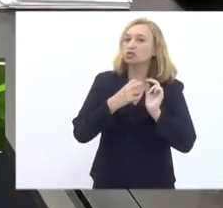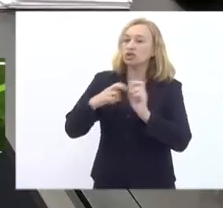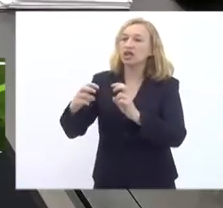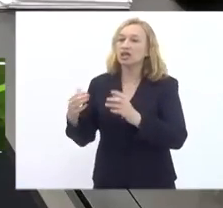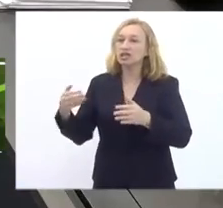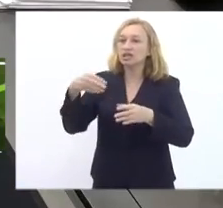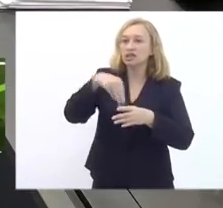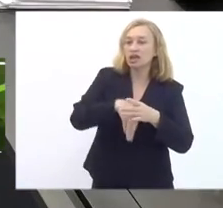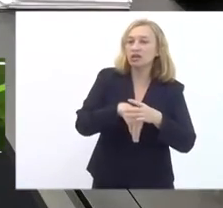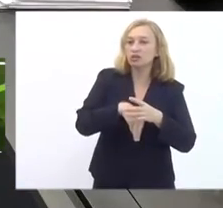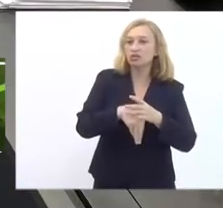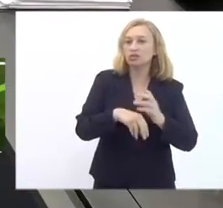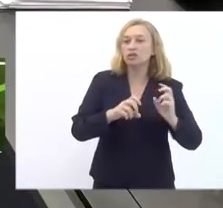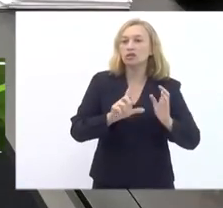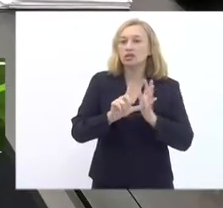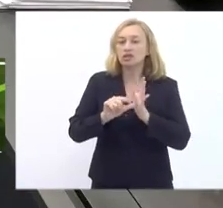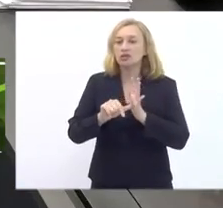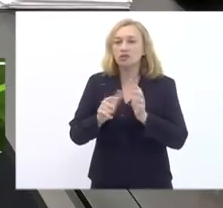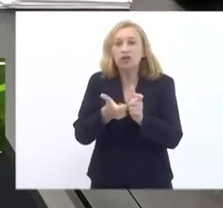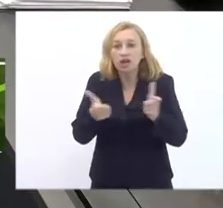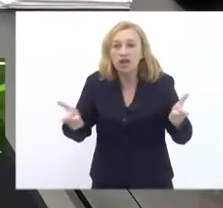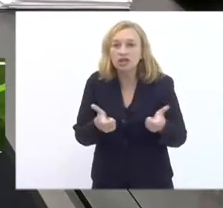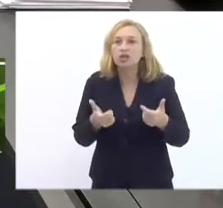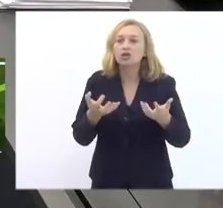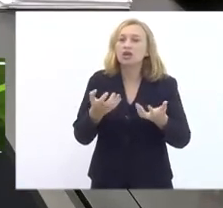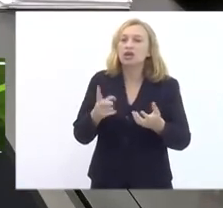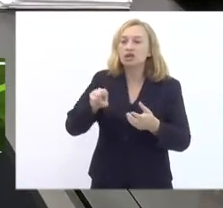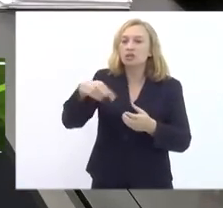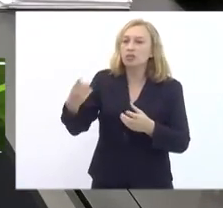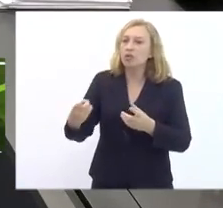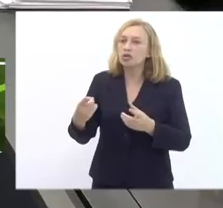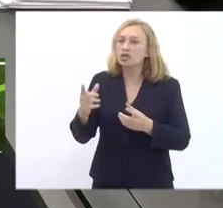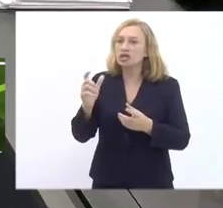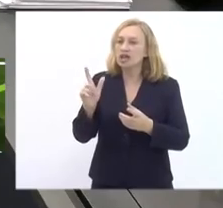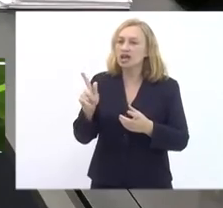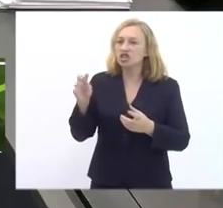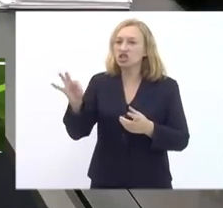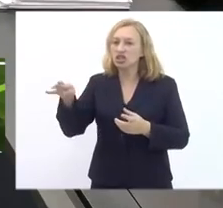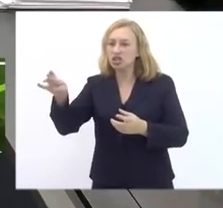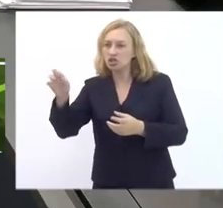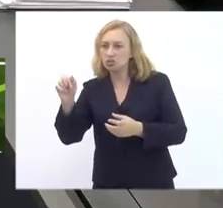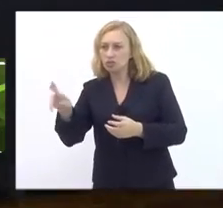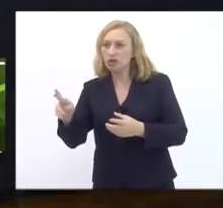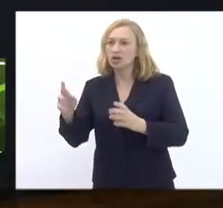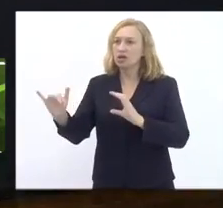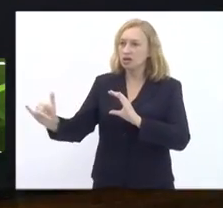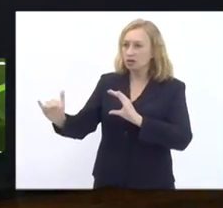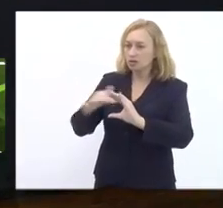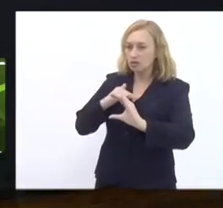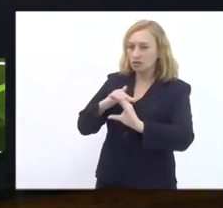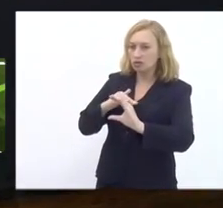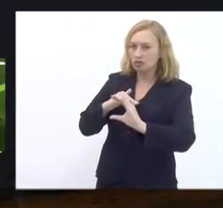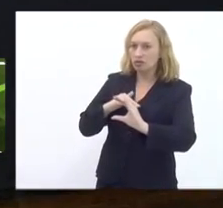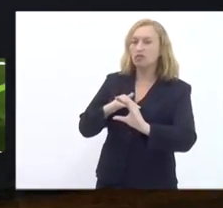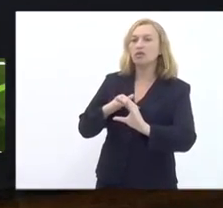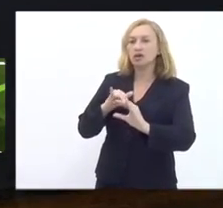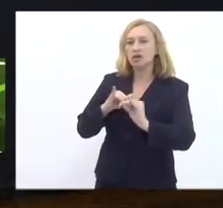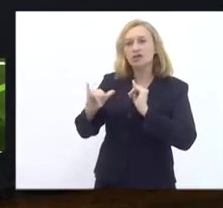do Brasil, foi um estrondo gigantesco. Então, eu queria depois também que a Getrans também se posicionasse até para saber, né?